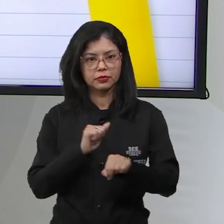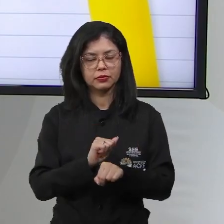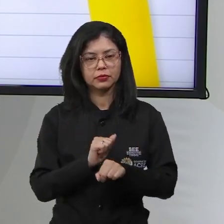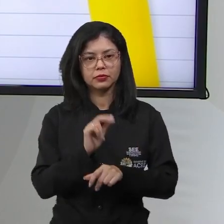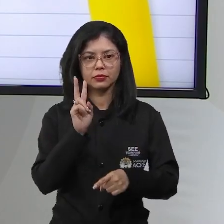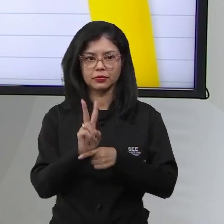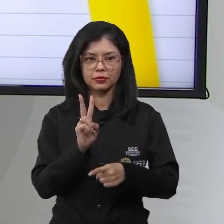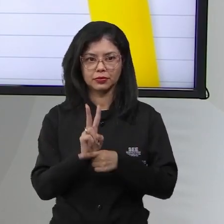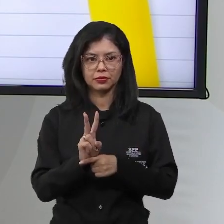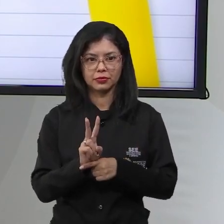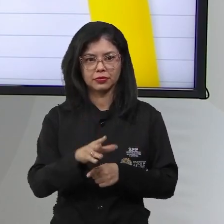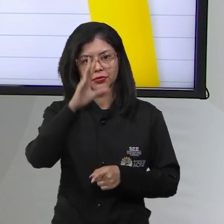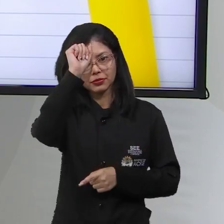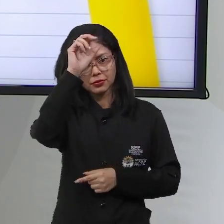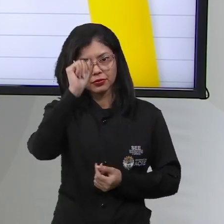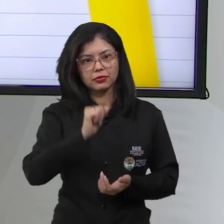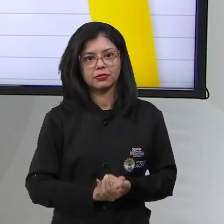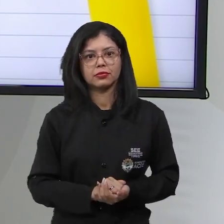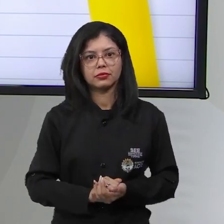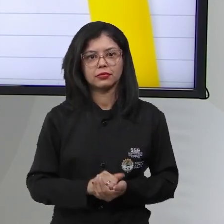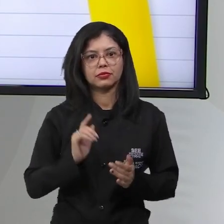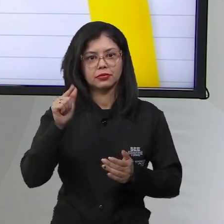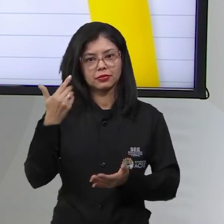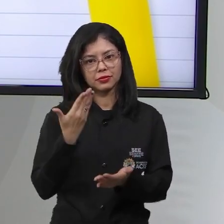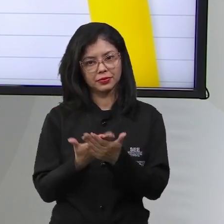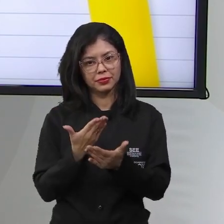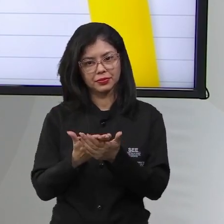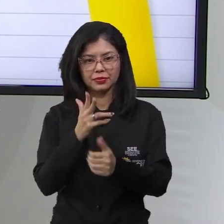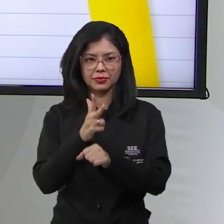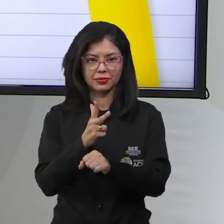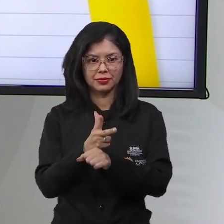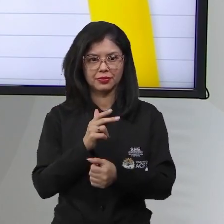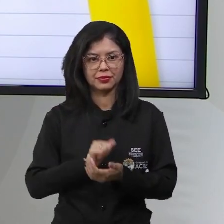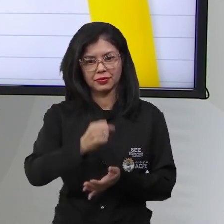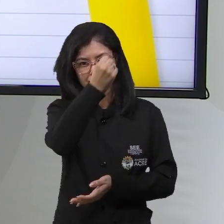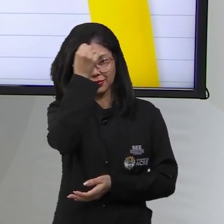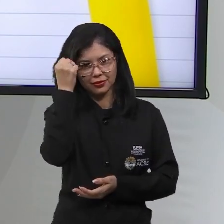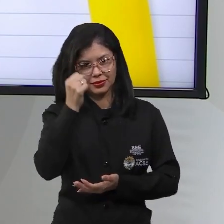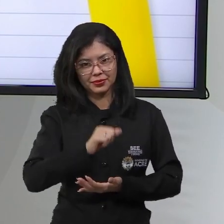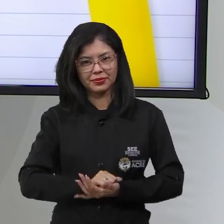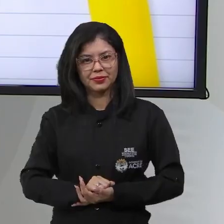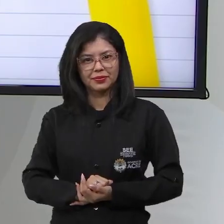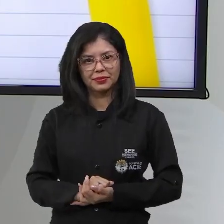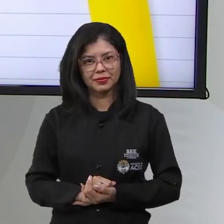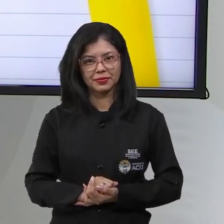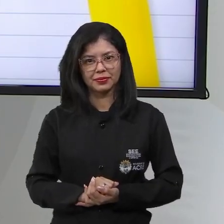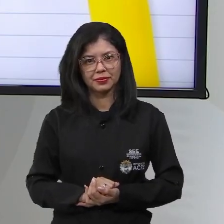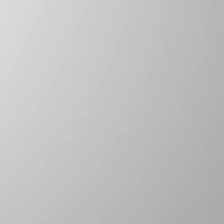contribuído com o seu aprendizado e até a próxima videoaula de Sociologia.